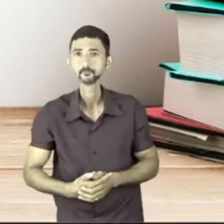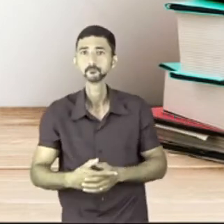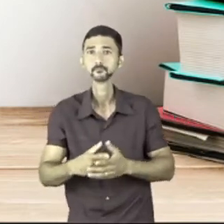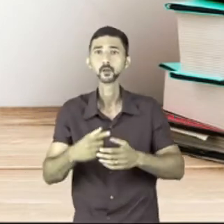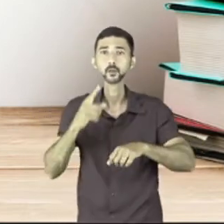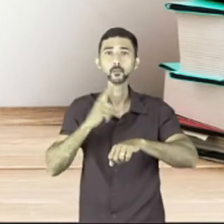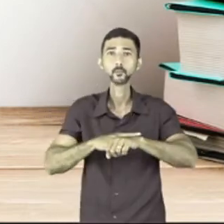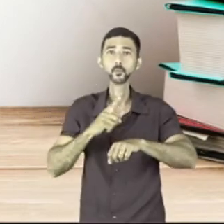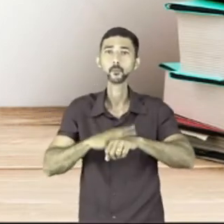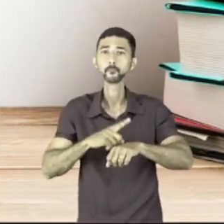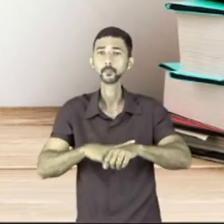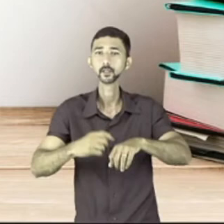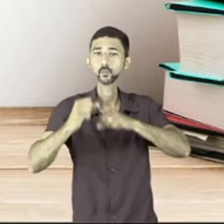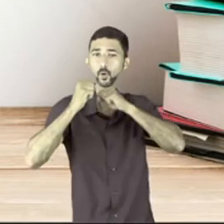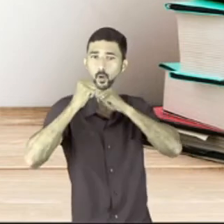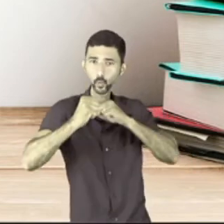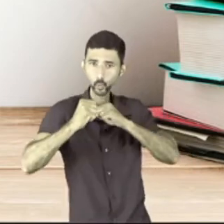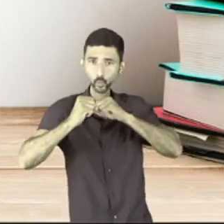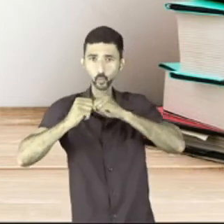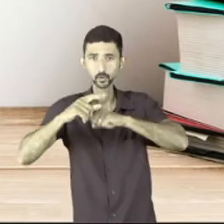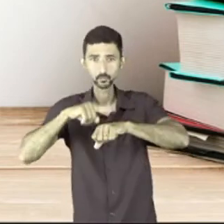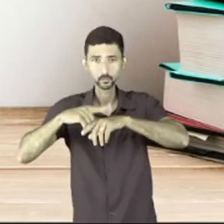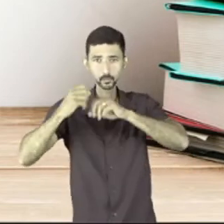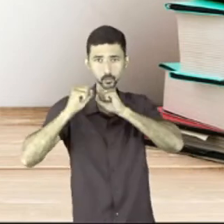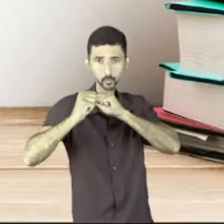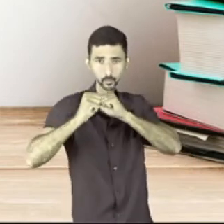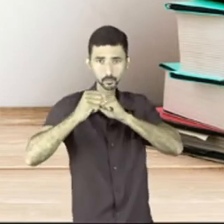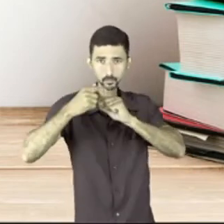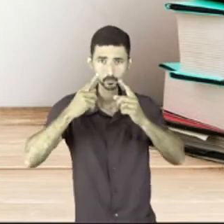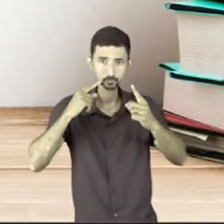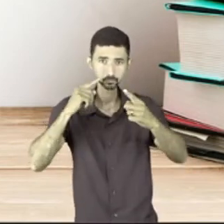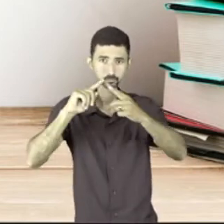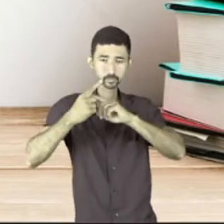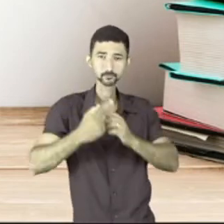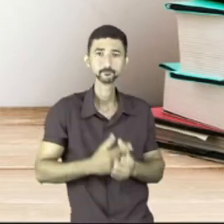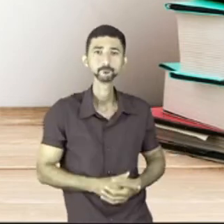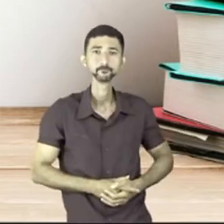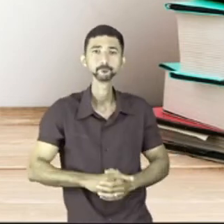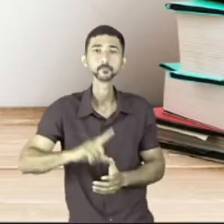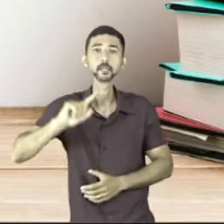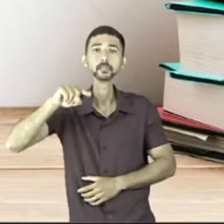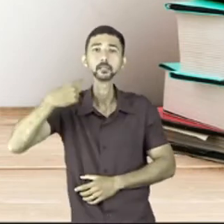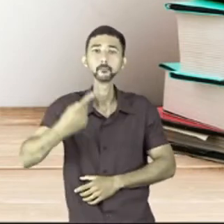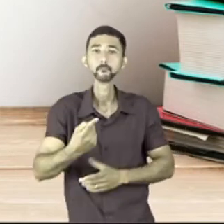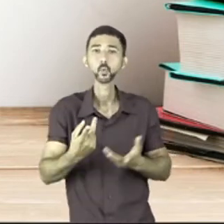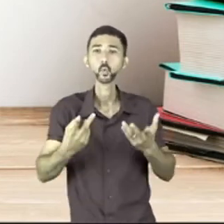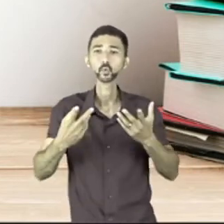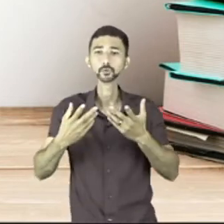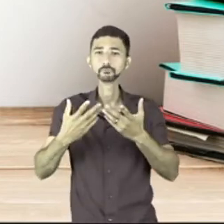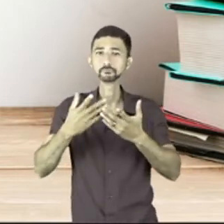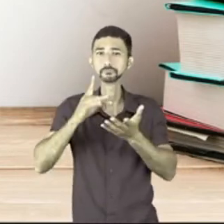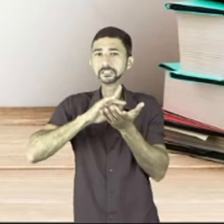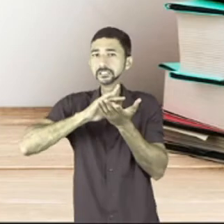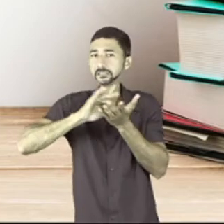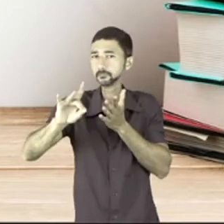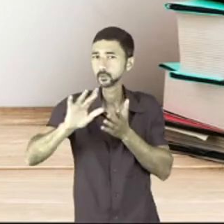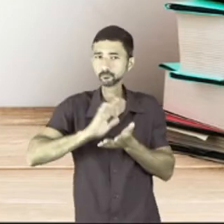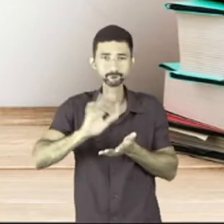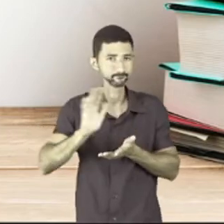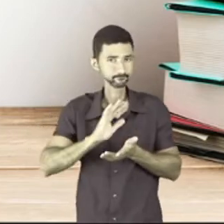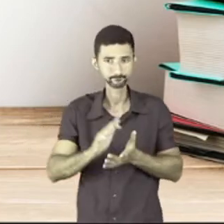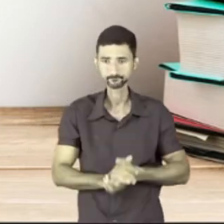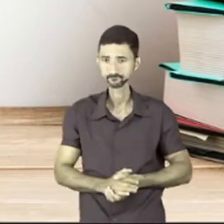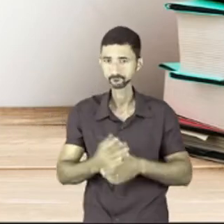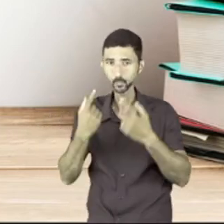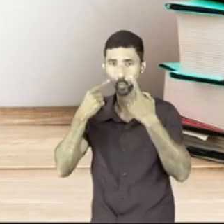da luta, naquele momento do combate, que eles se enfrentam. Fora dali, eles não são inimigos, eles não